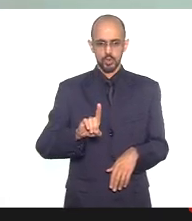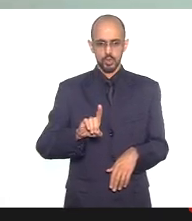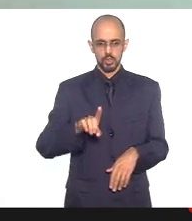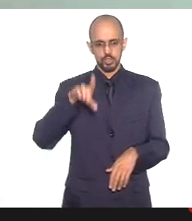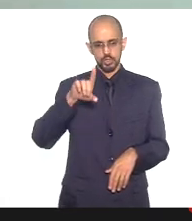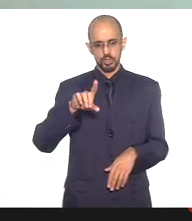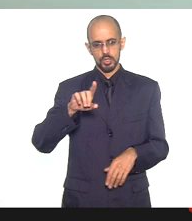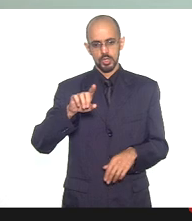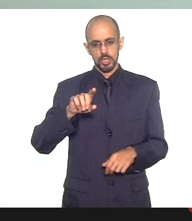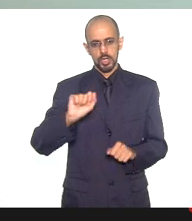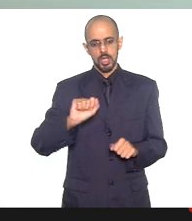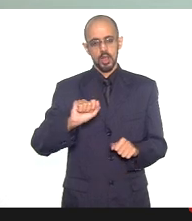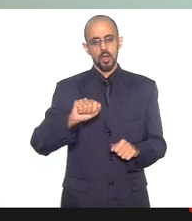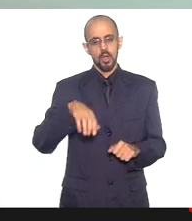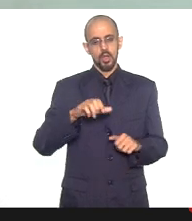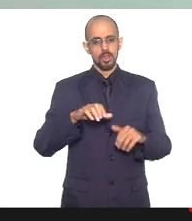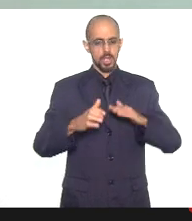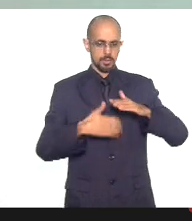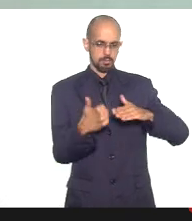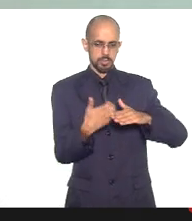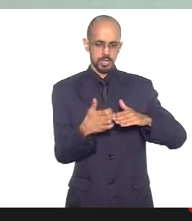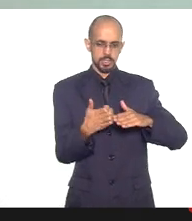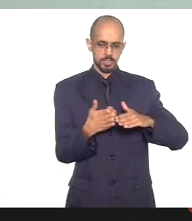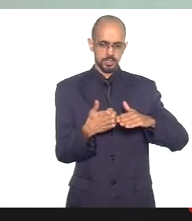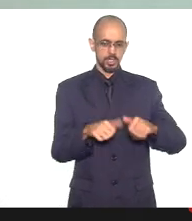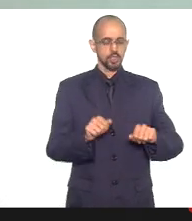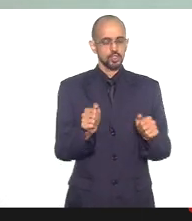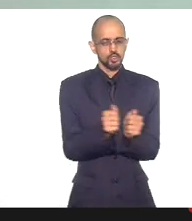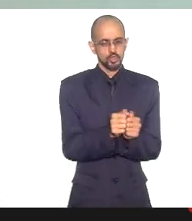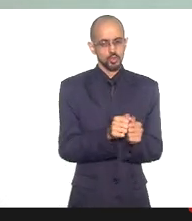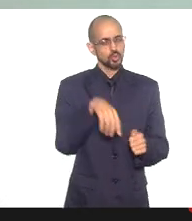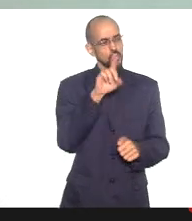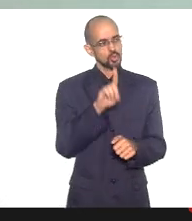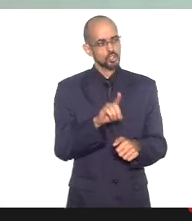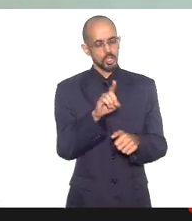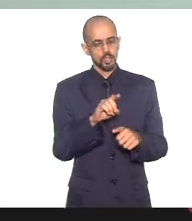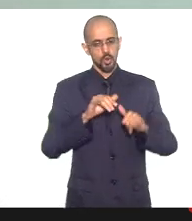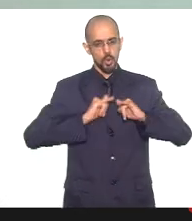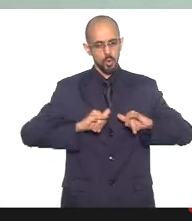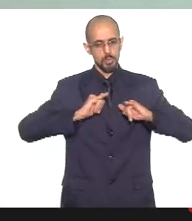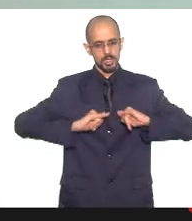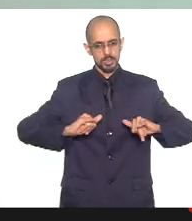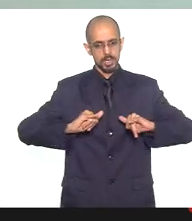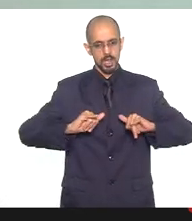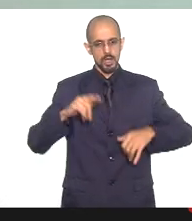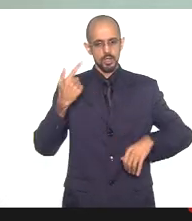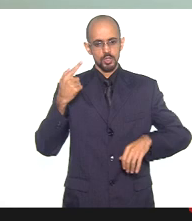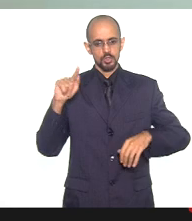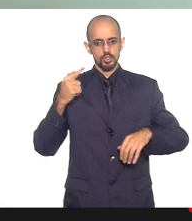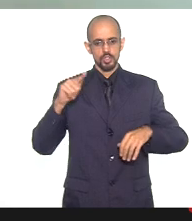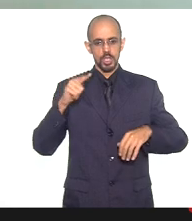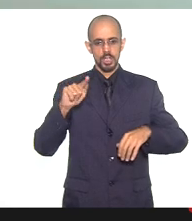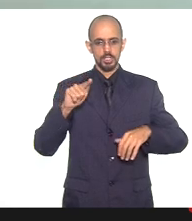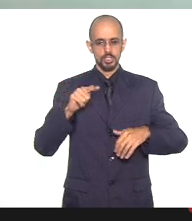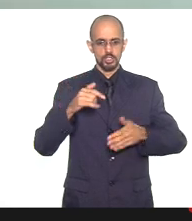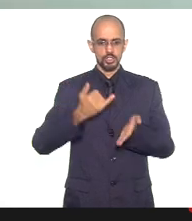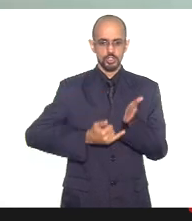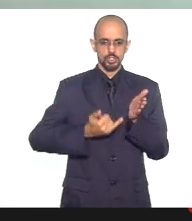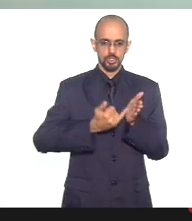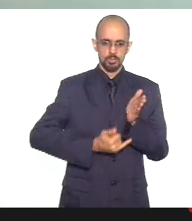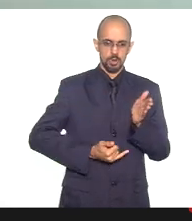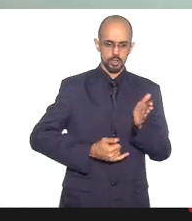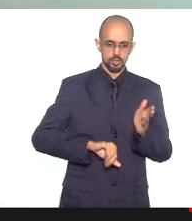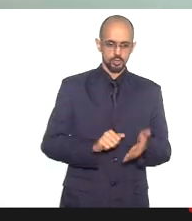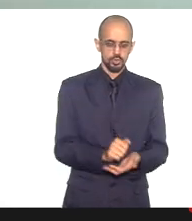dois colegas, como o senhor presidente mencionou, o diretor comercial, Andrés, e o gerente tributário, Felipe Sendes. Eu